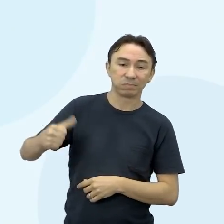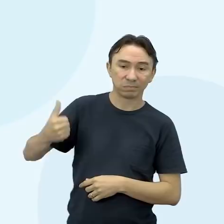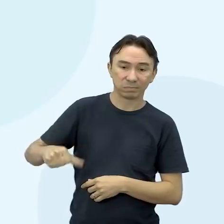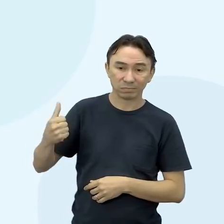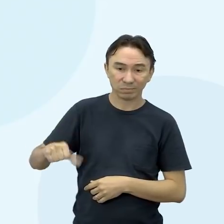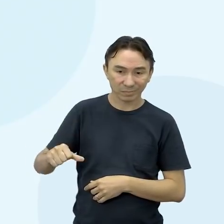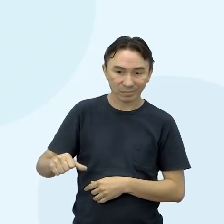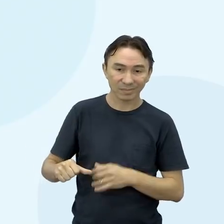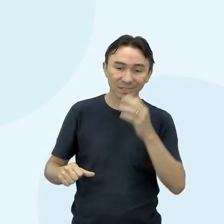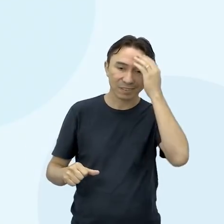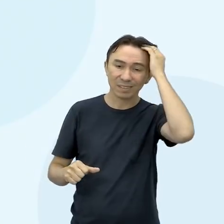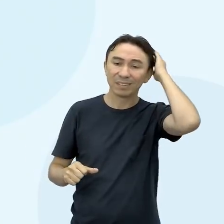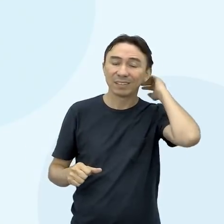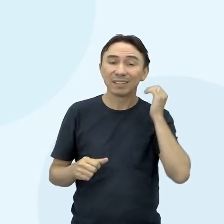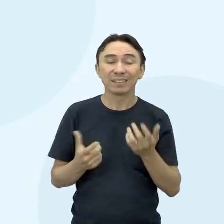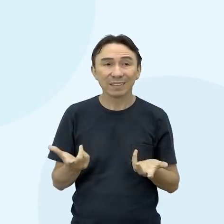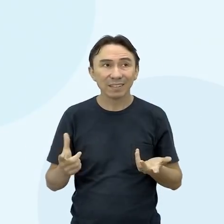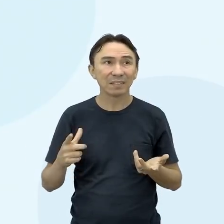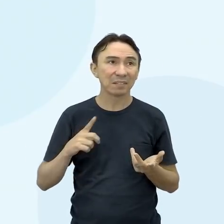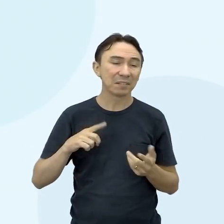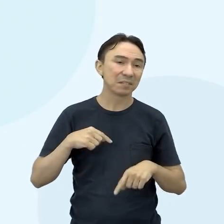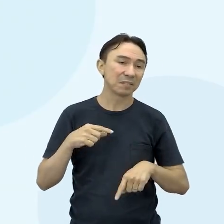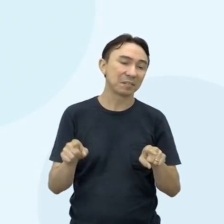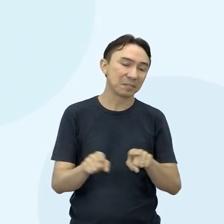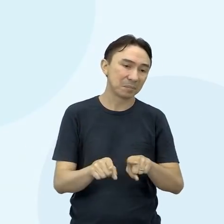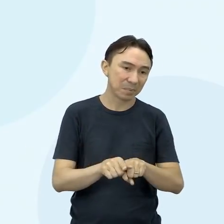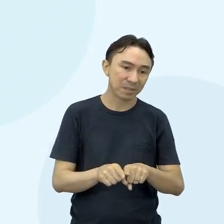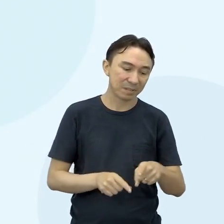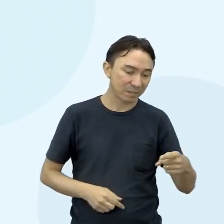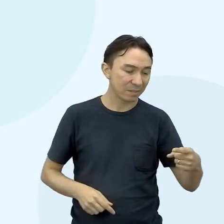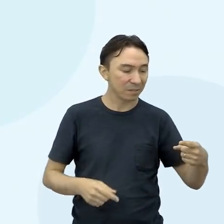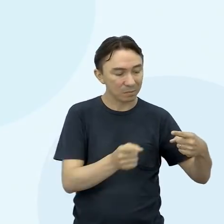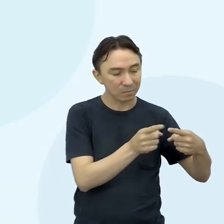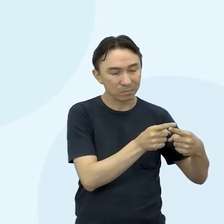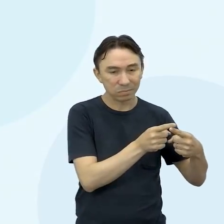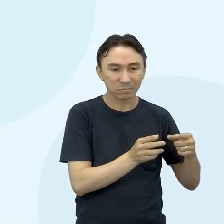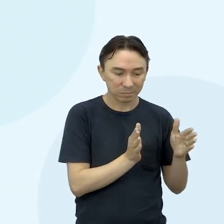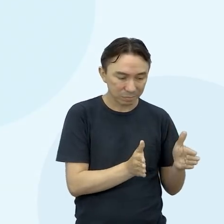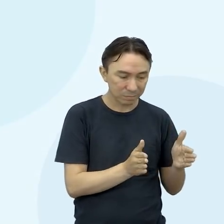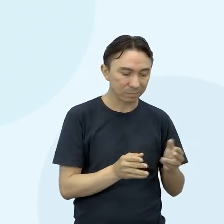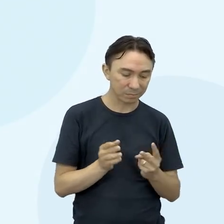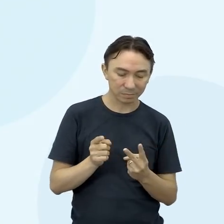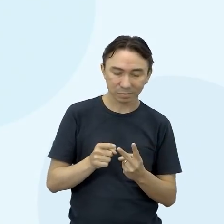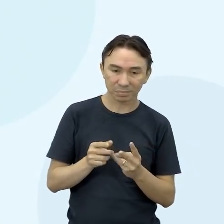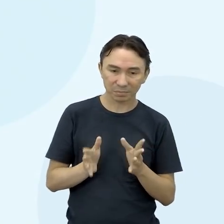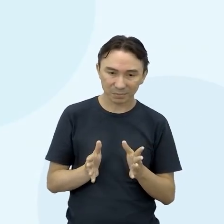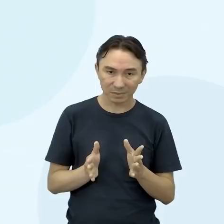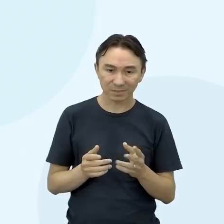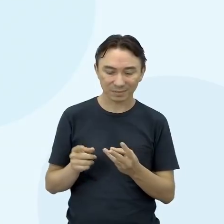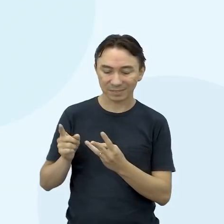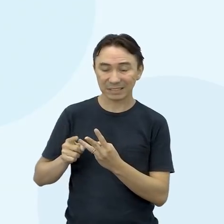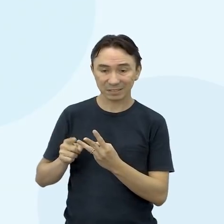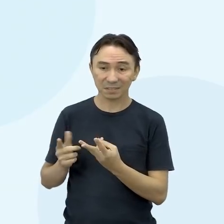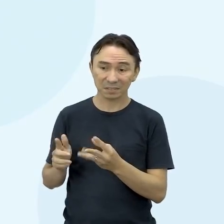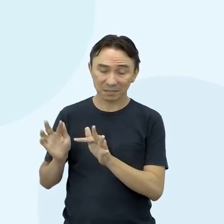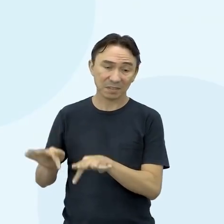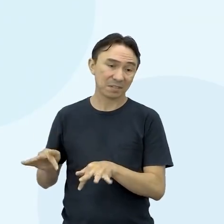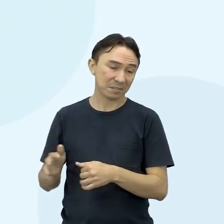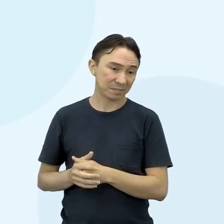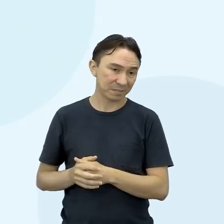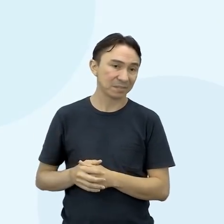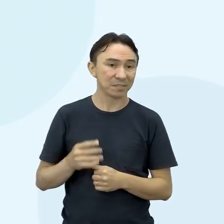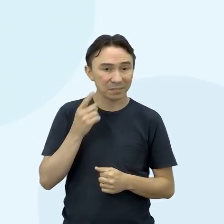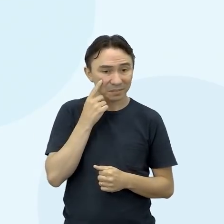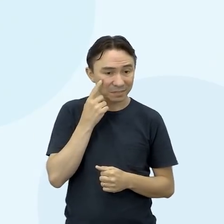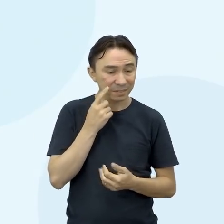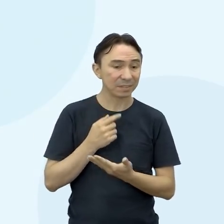à avaliação que ocorre nas etapas de introdução e de desenvolvimento. Vocês vão ver que na descrição dos mapas sempre